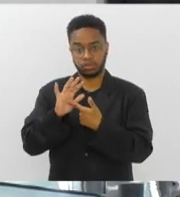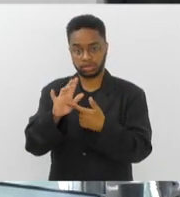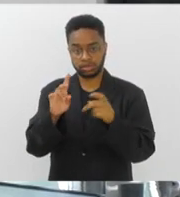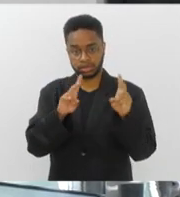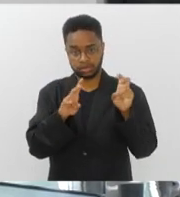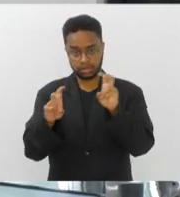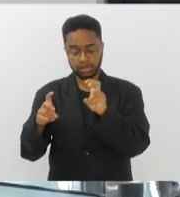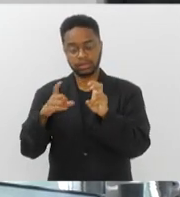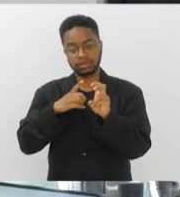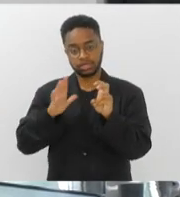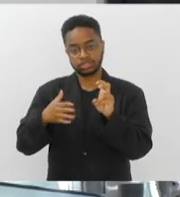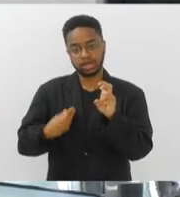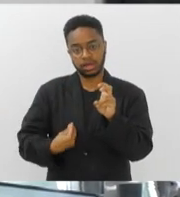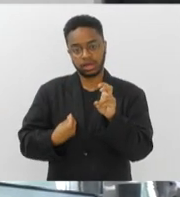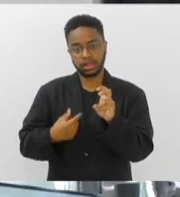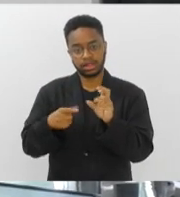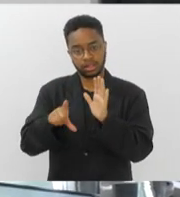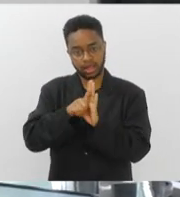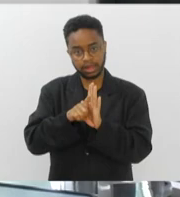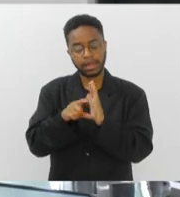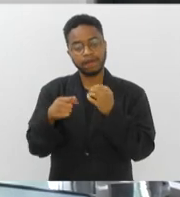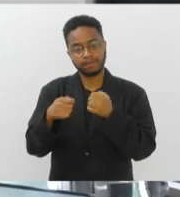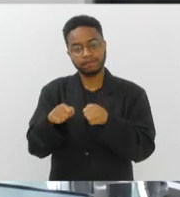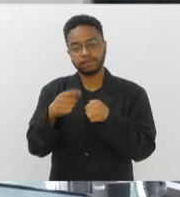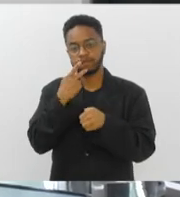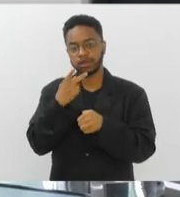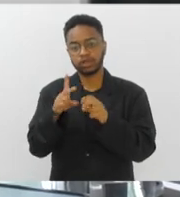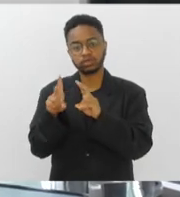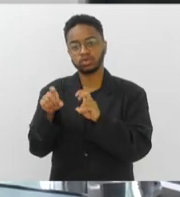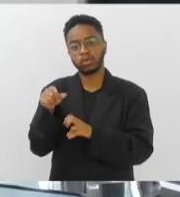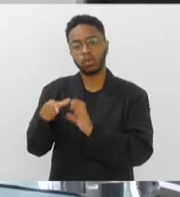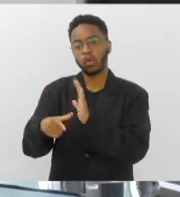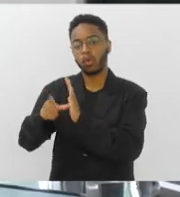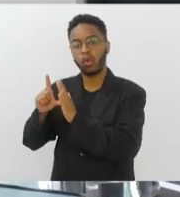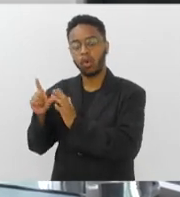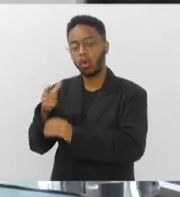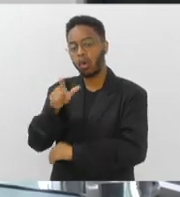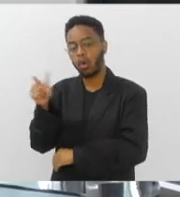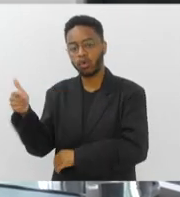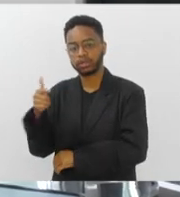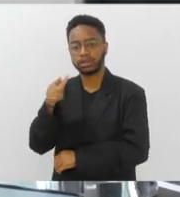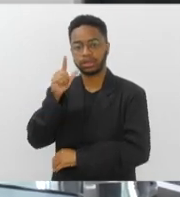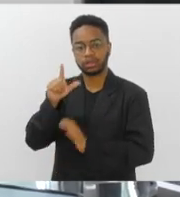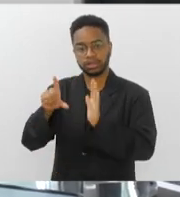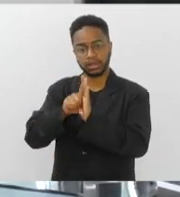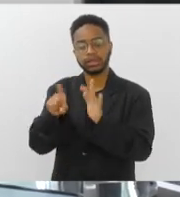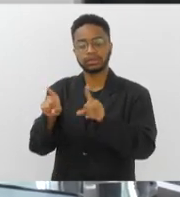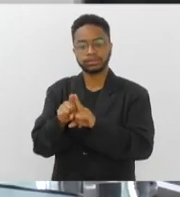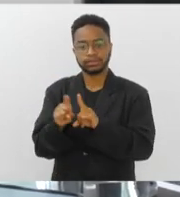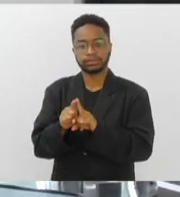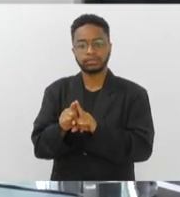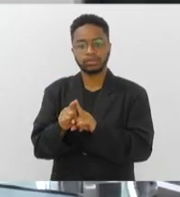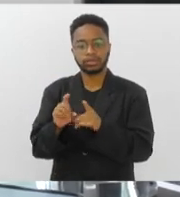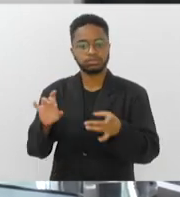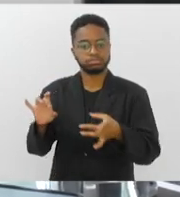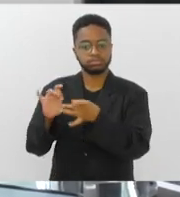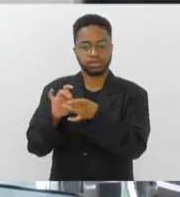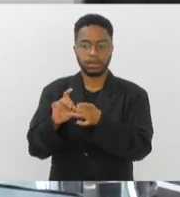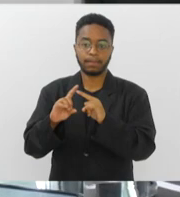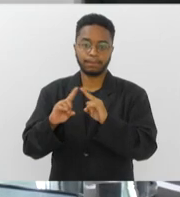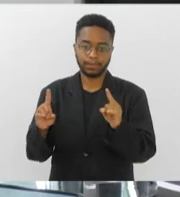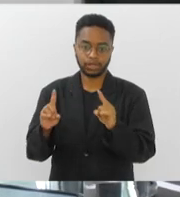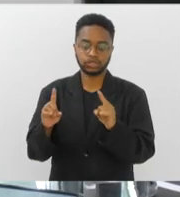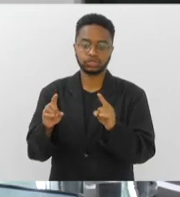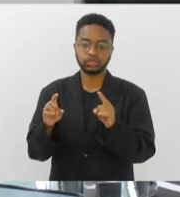tem lei existente, fazer a menção ou uma alteração naquela lei já existente, que não impede de habilitar o deputado na pauta, mas preserva